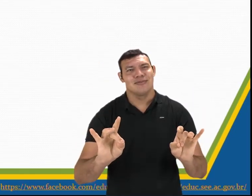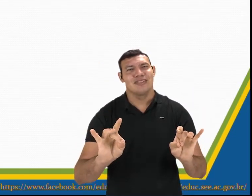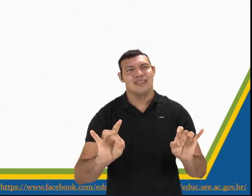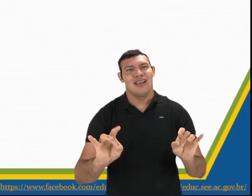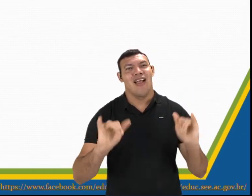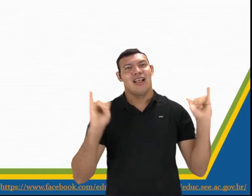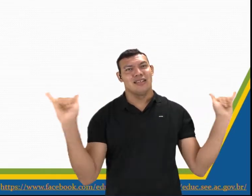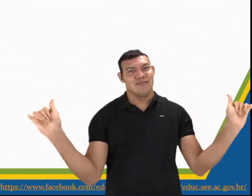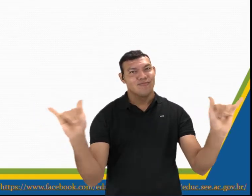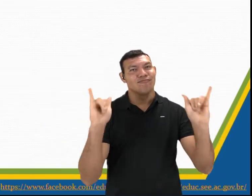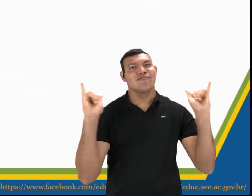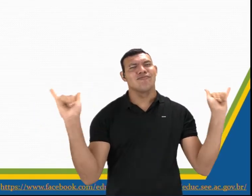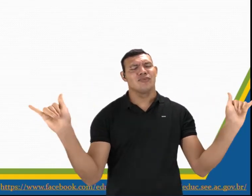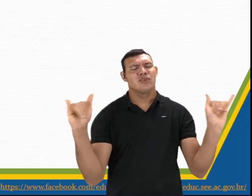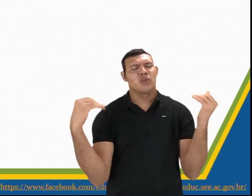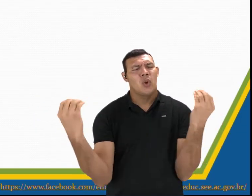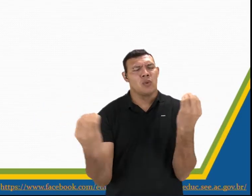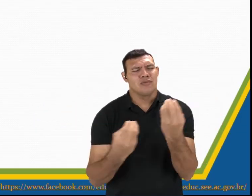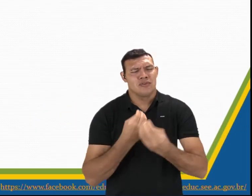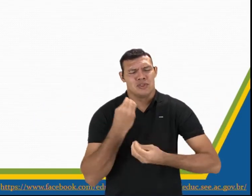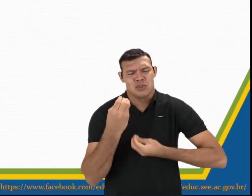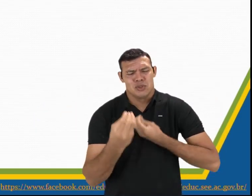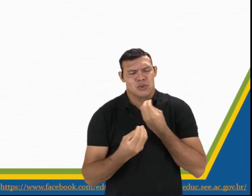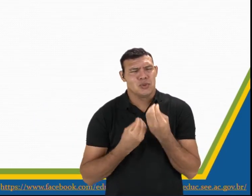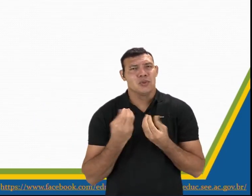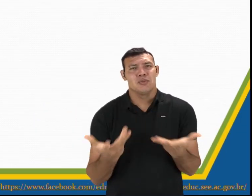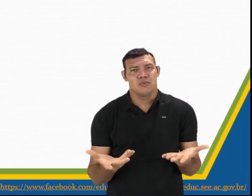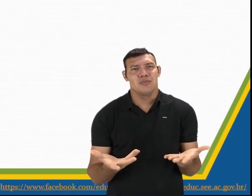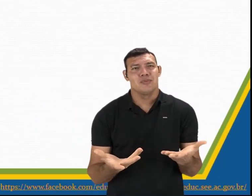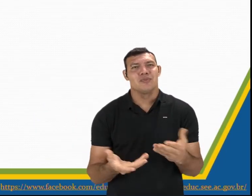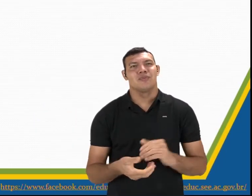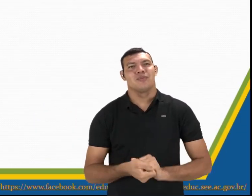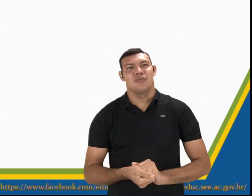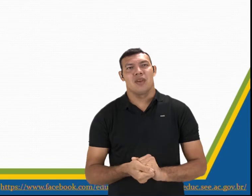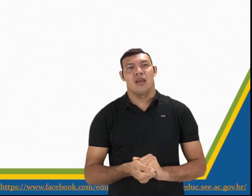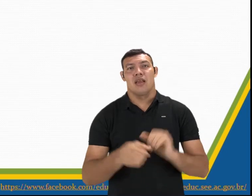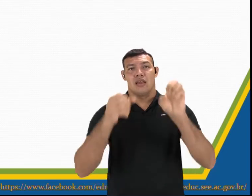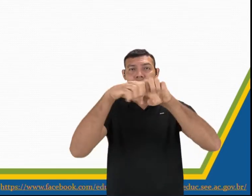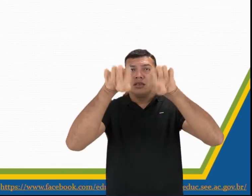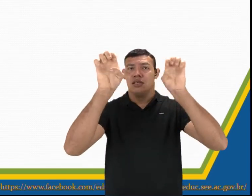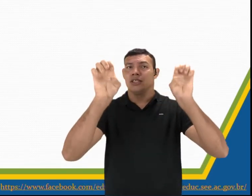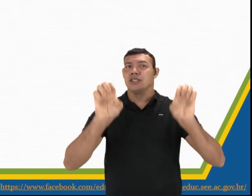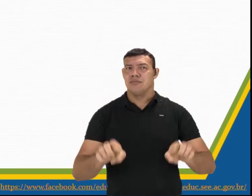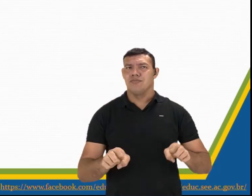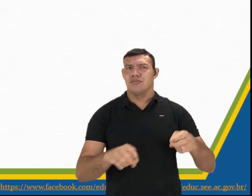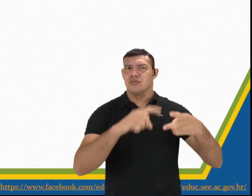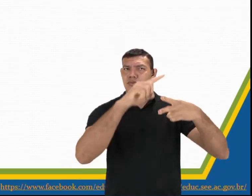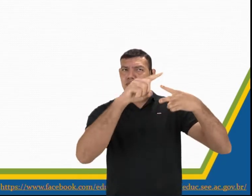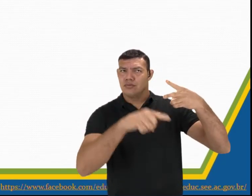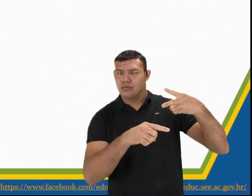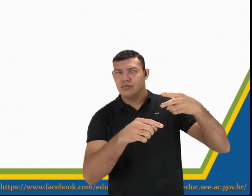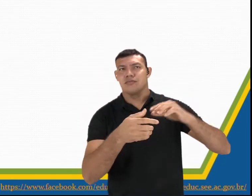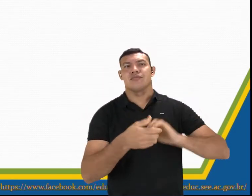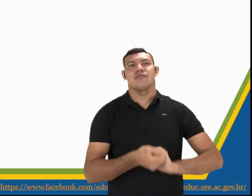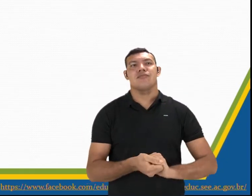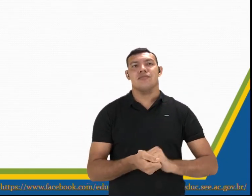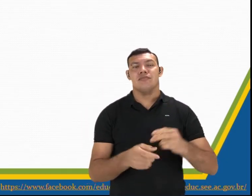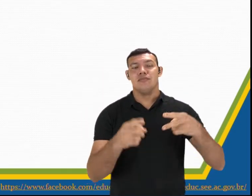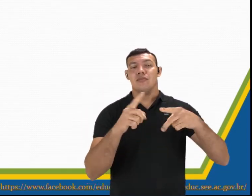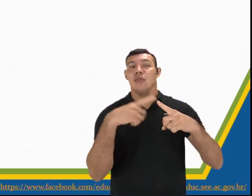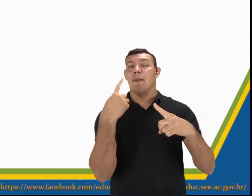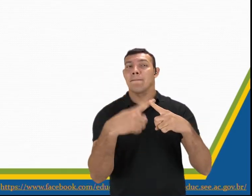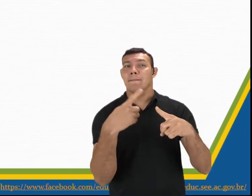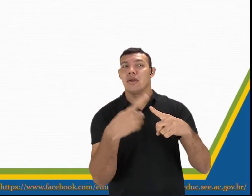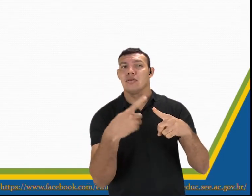que maneira que ocorreu esse fato? Então, de novo, o corpo do texto ele se subdivide em duas partes, o